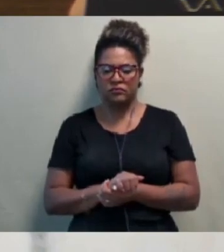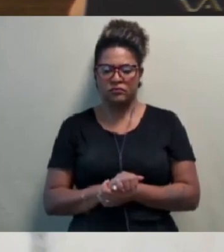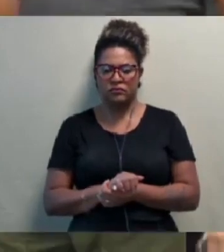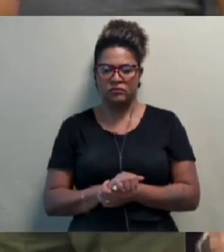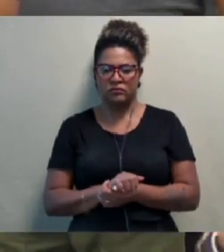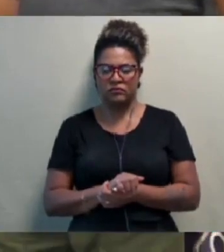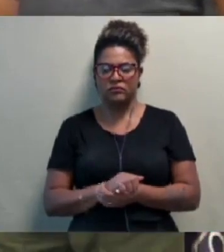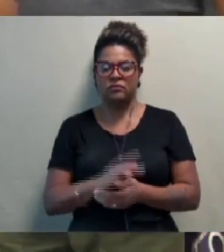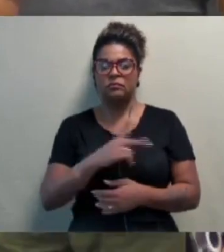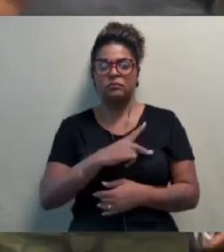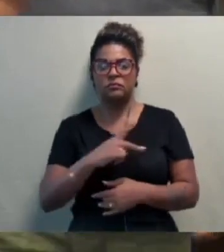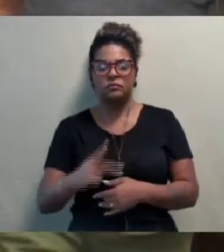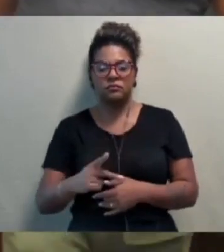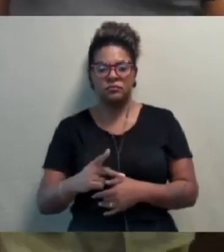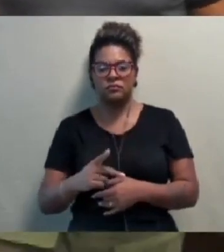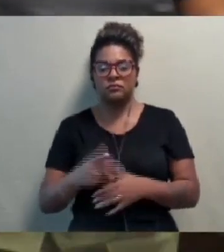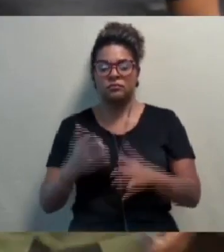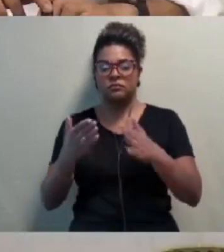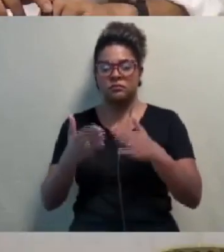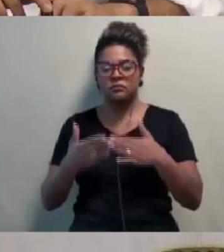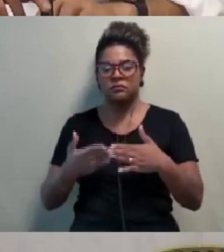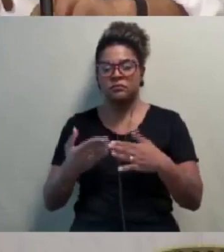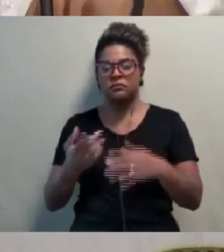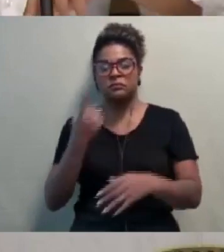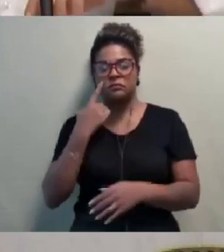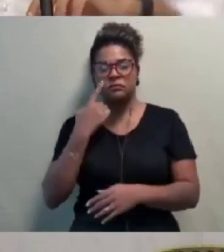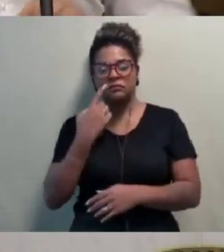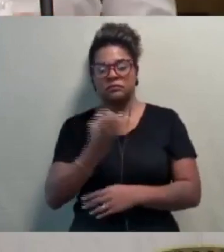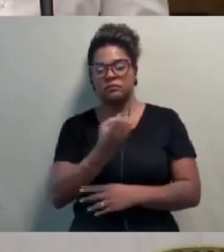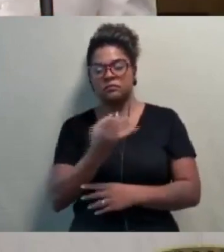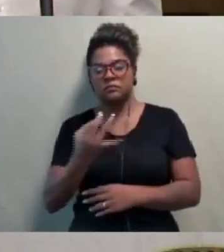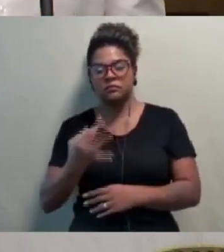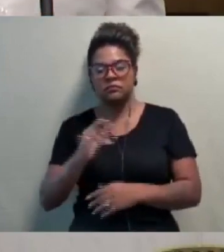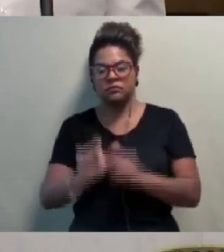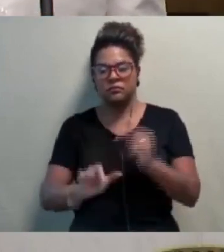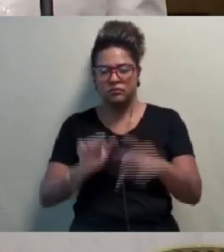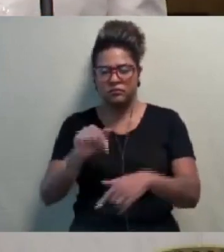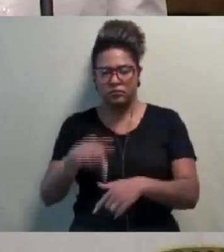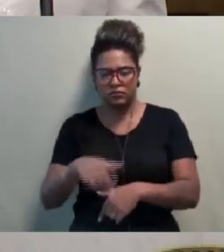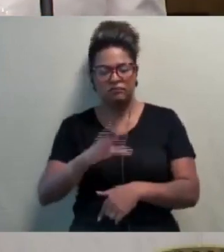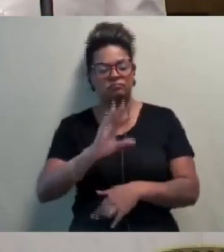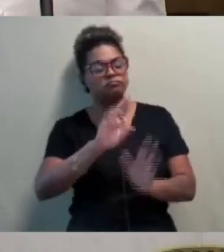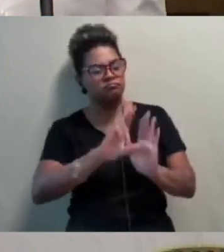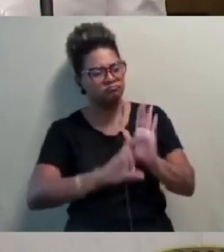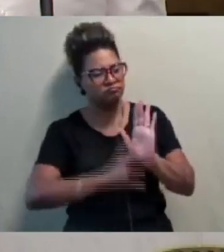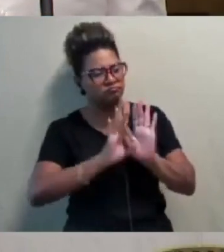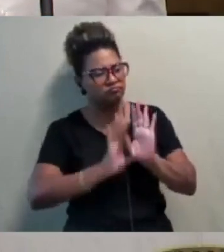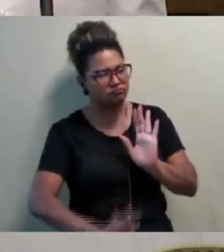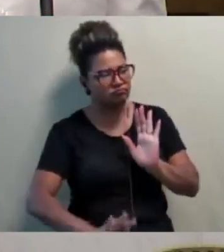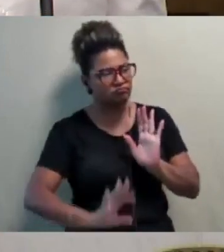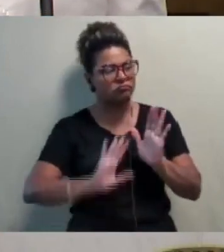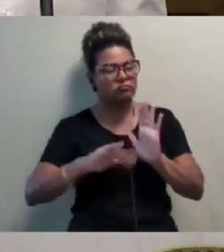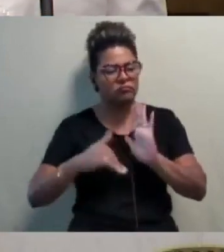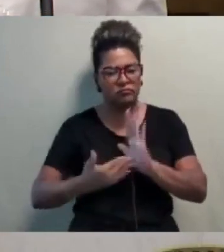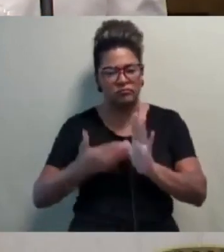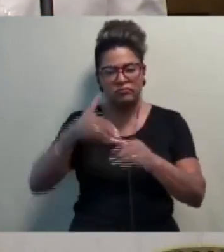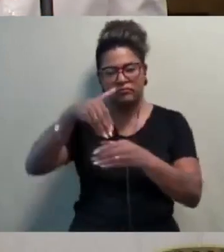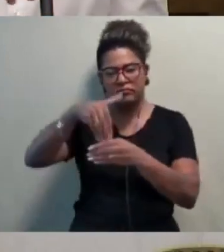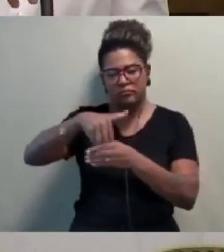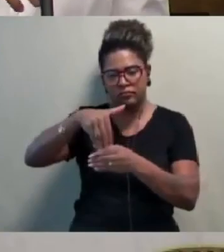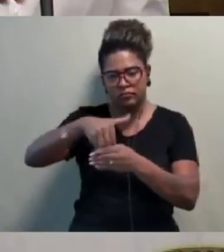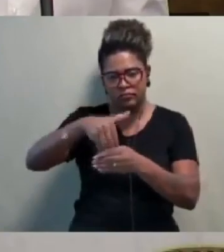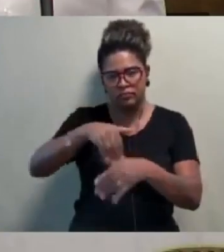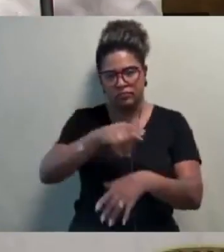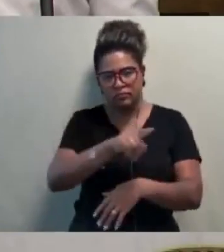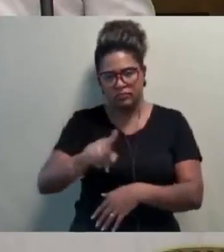Presidente, eu peço a verificação de quórum, por favor. É regimental. Senhoras vereadoras, senhores vereadores, estamos em processo de verificação do quórum. Registrem